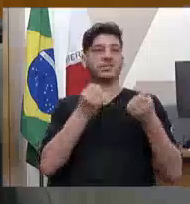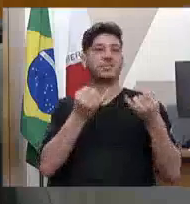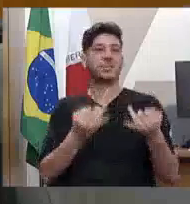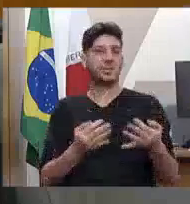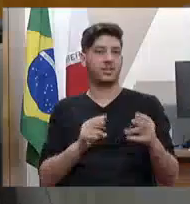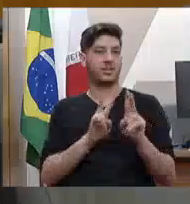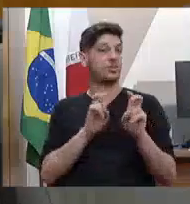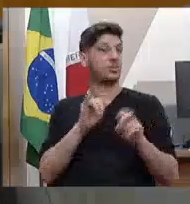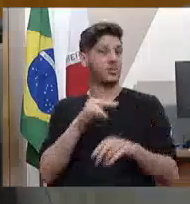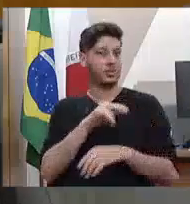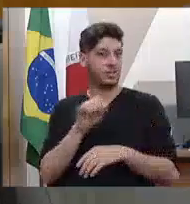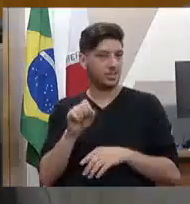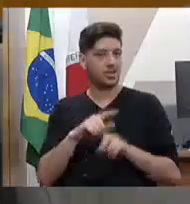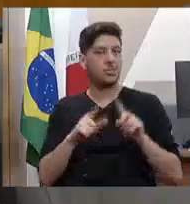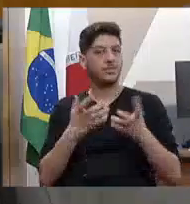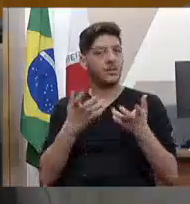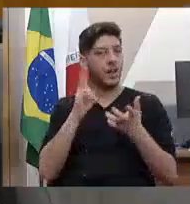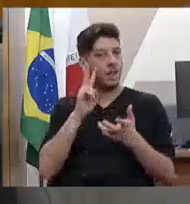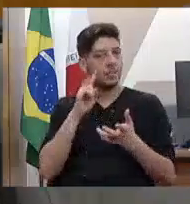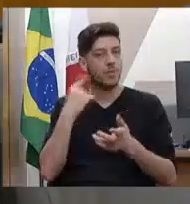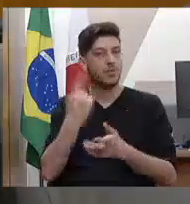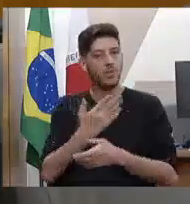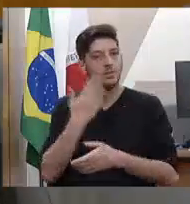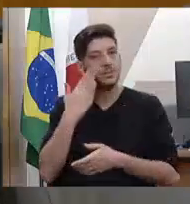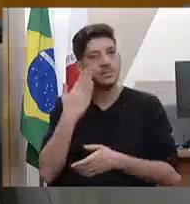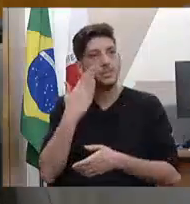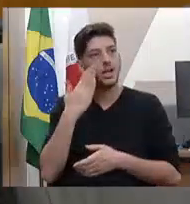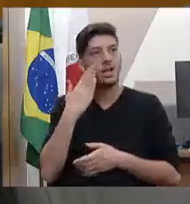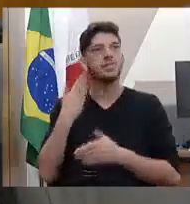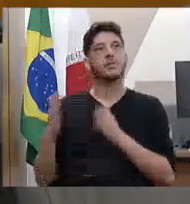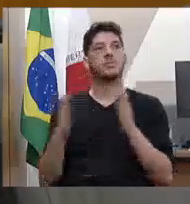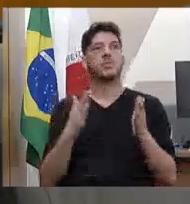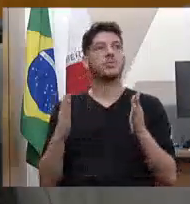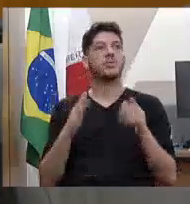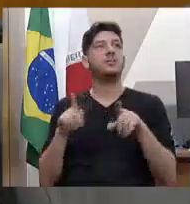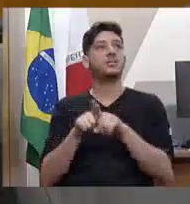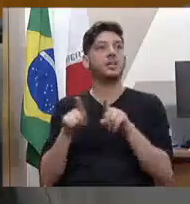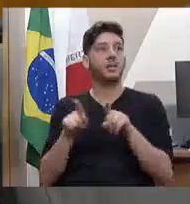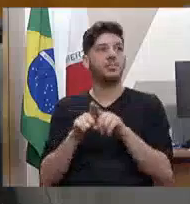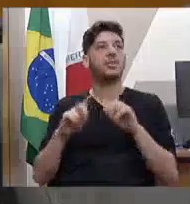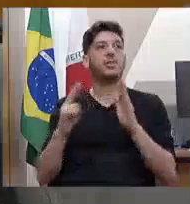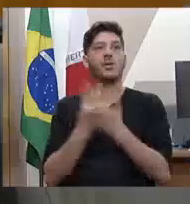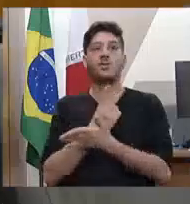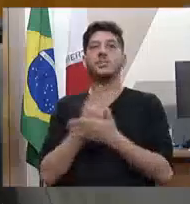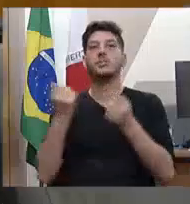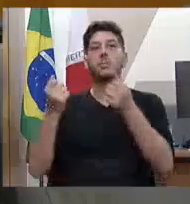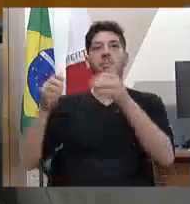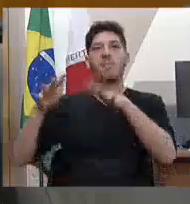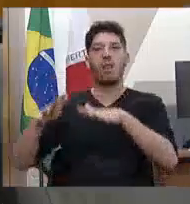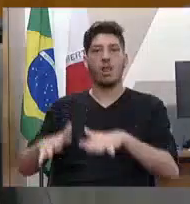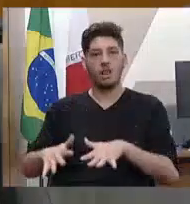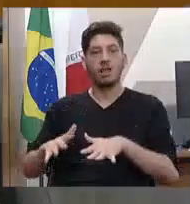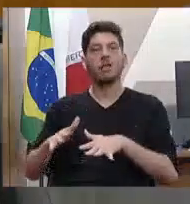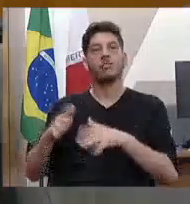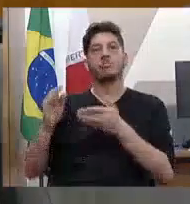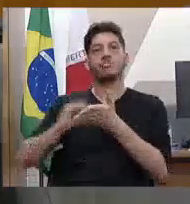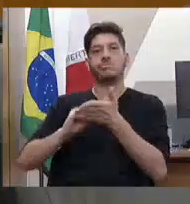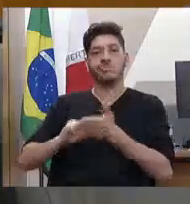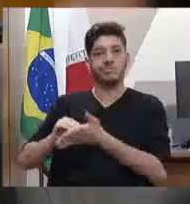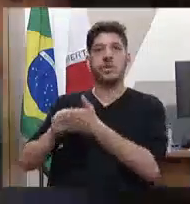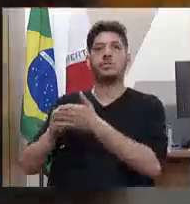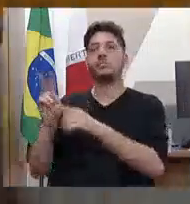lembrar que a gente sabe do momento e do sucateamento que foi promovido né das perícias do INSS